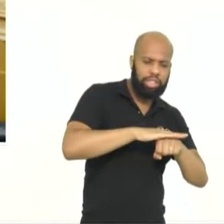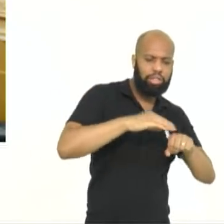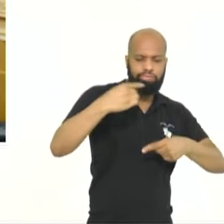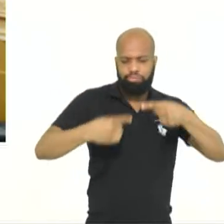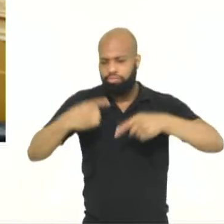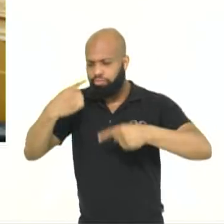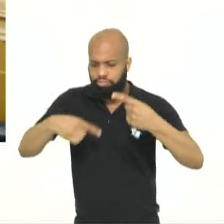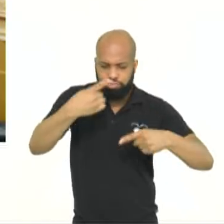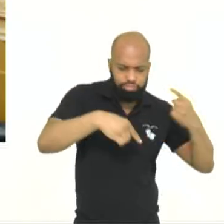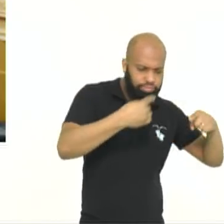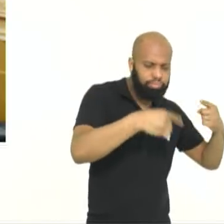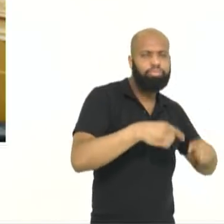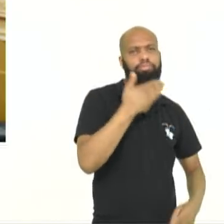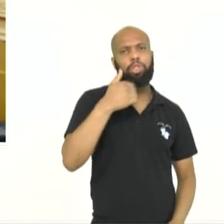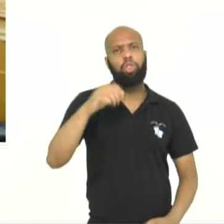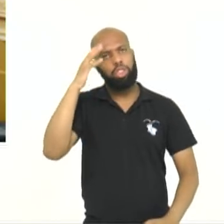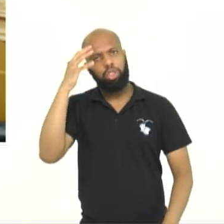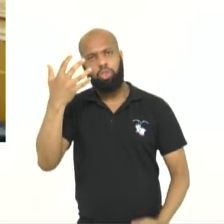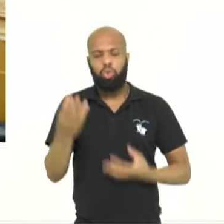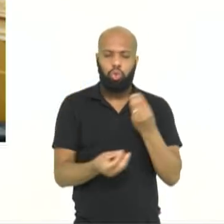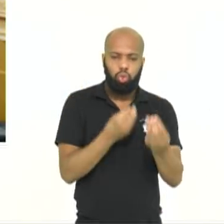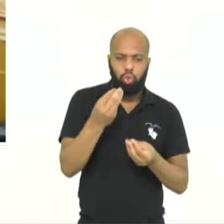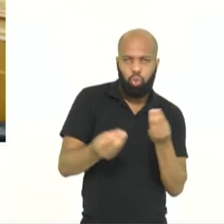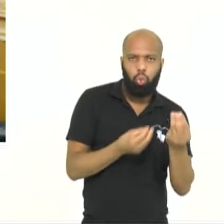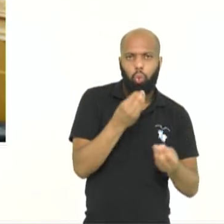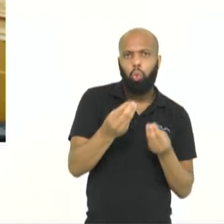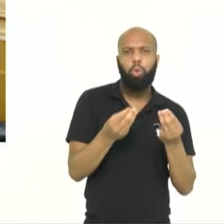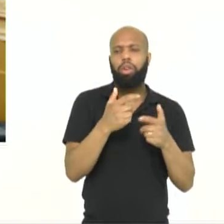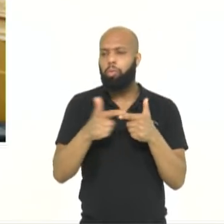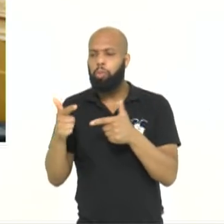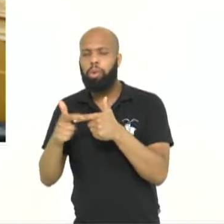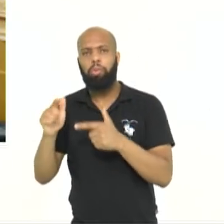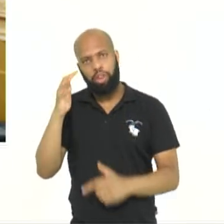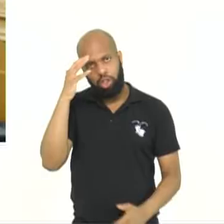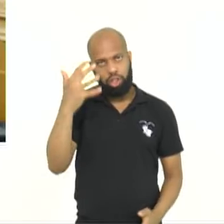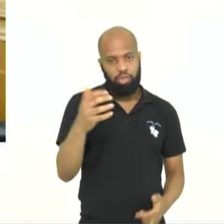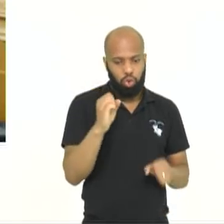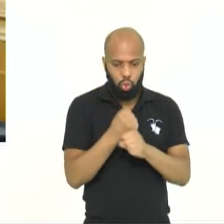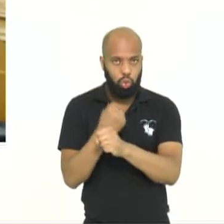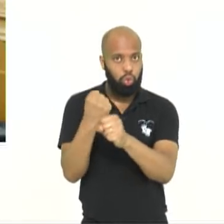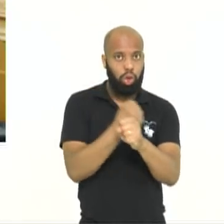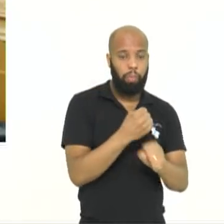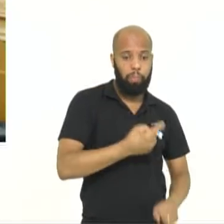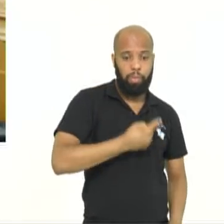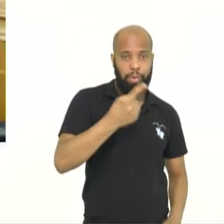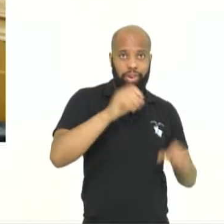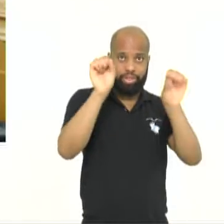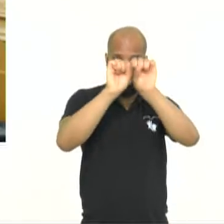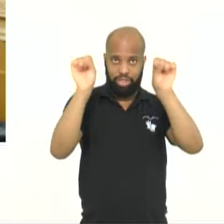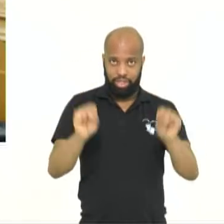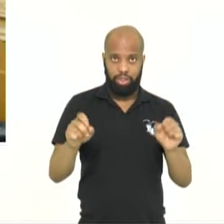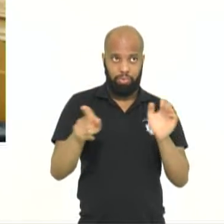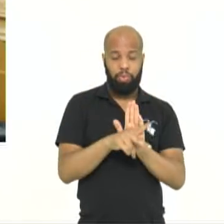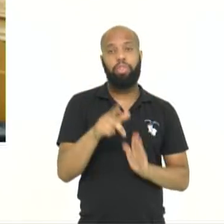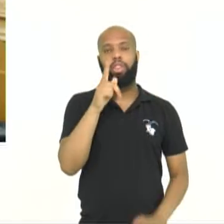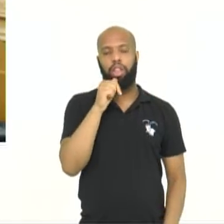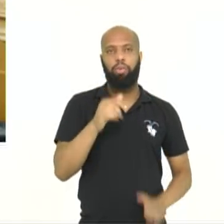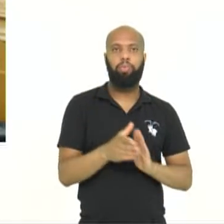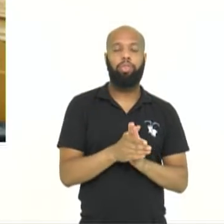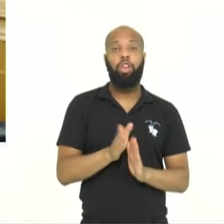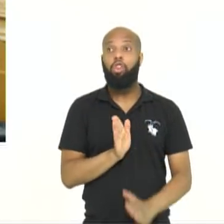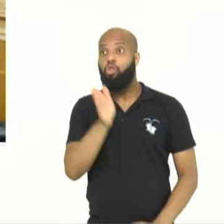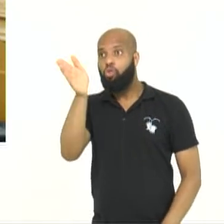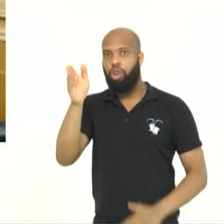debaterem e chegarem à melhor solução para a construção desse primeiro sistema de abastecimento. Foram até a Serra do